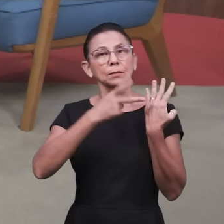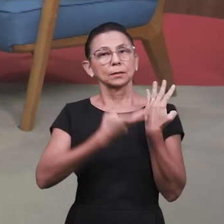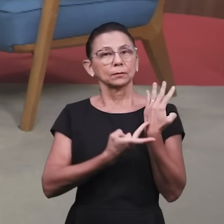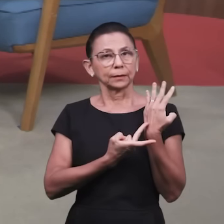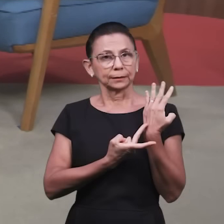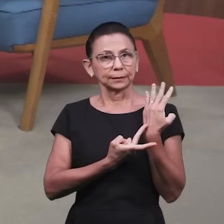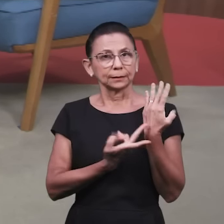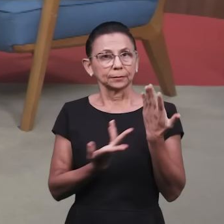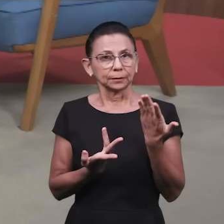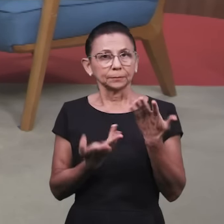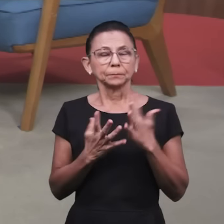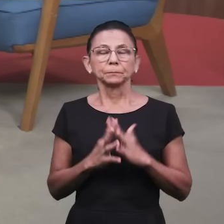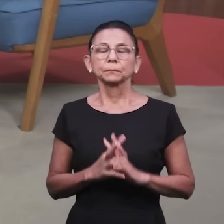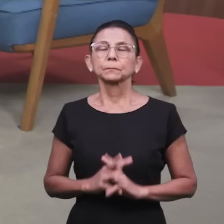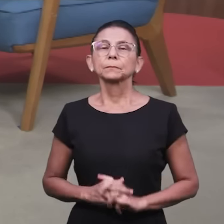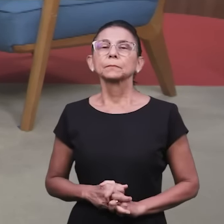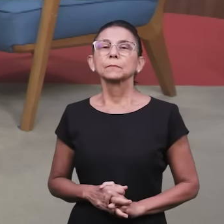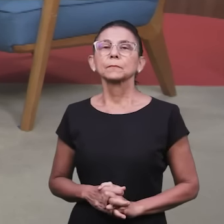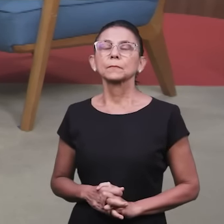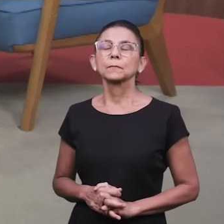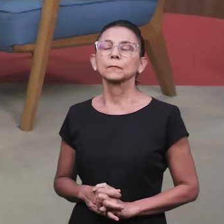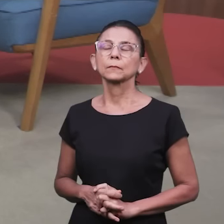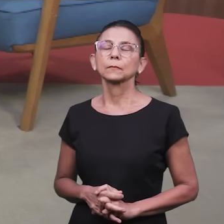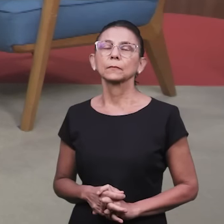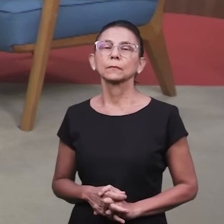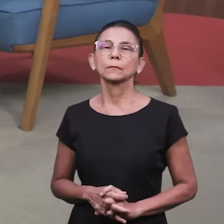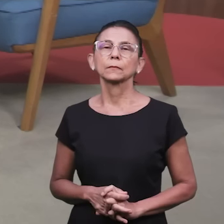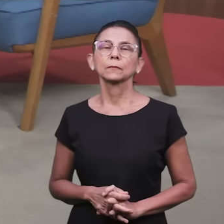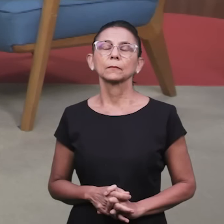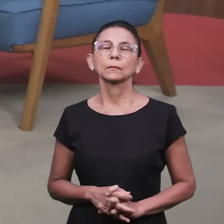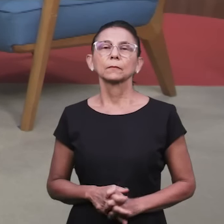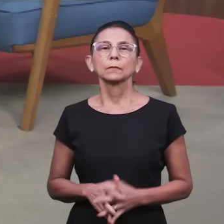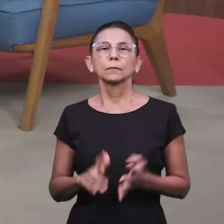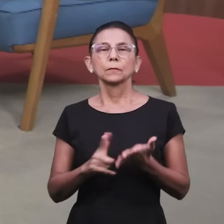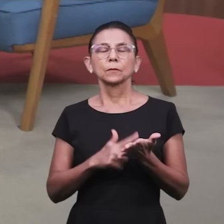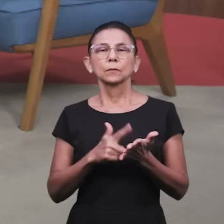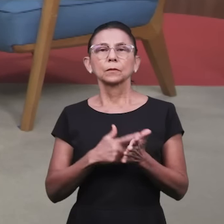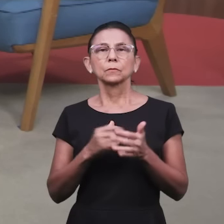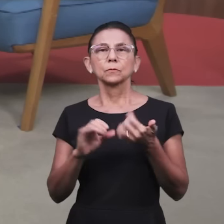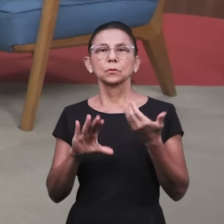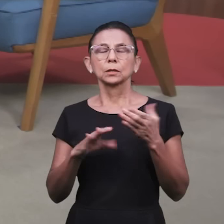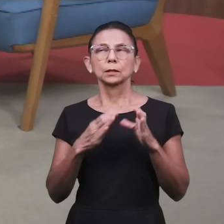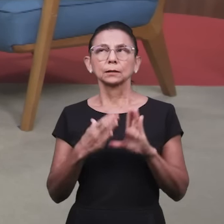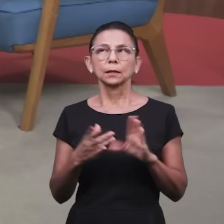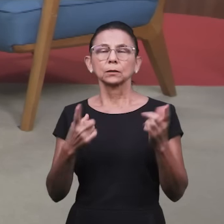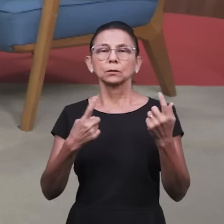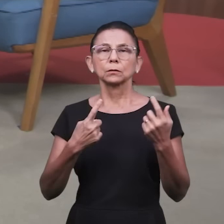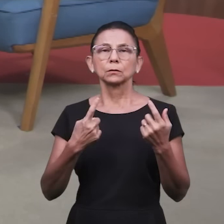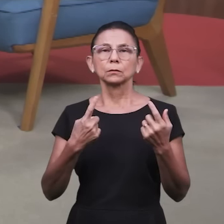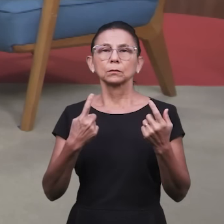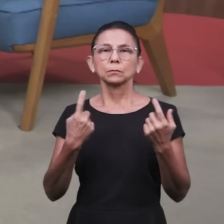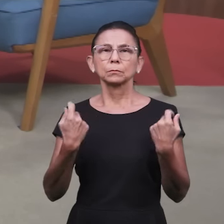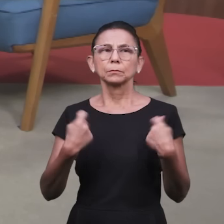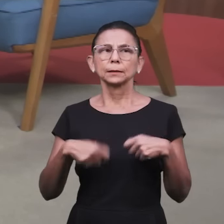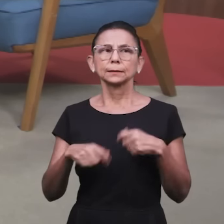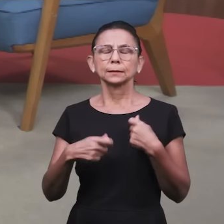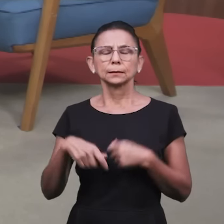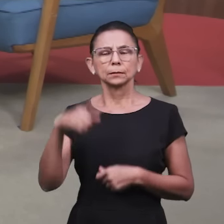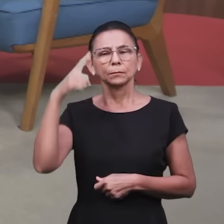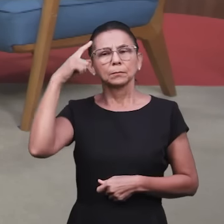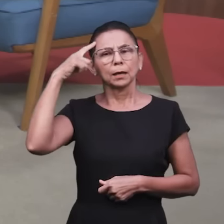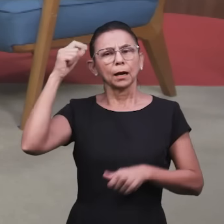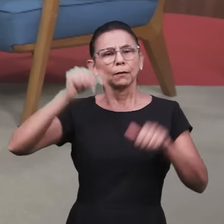sequência desse capítulo, e entramos no estudo dessa parte do livro de Cantares, em algo que precisa ser objeto de reflexão